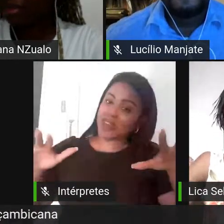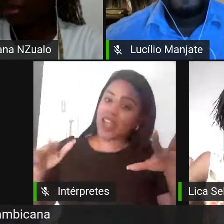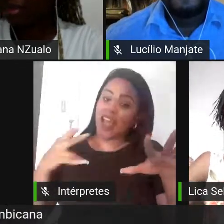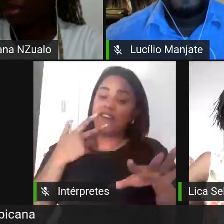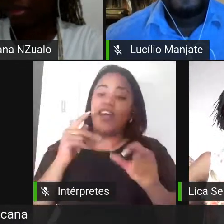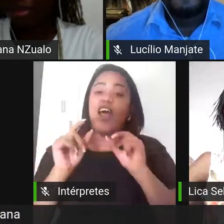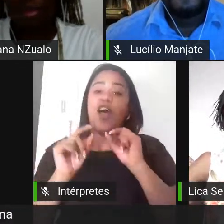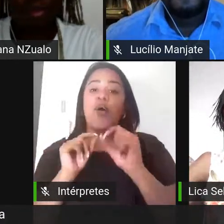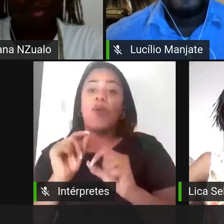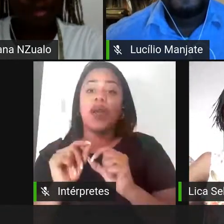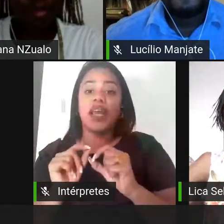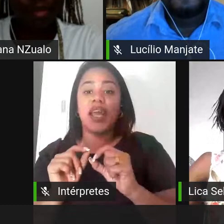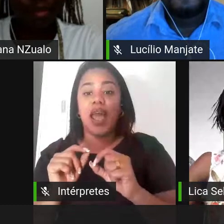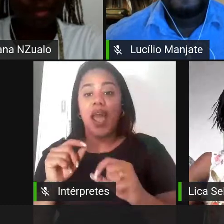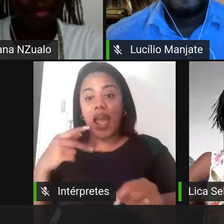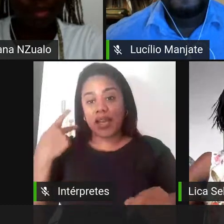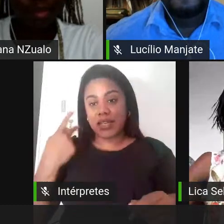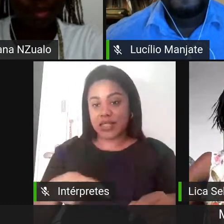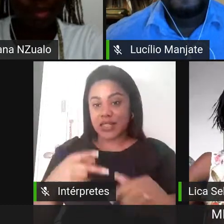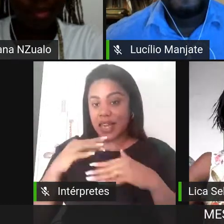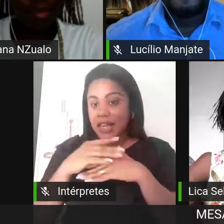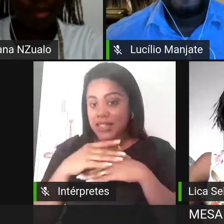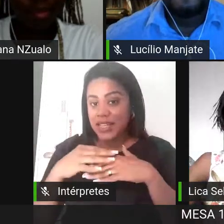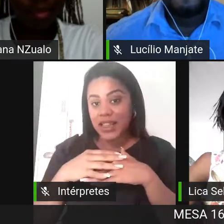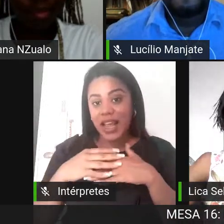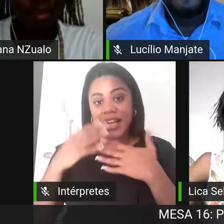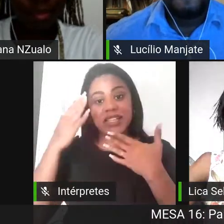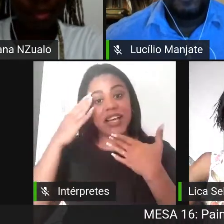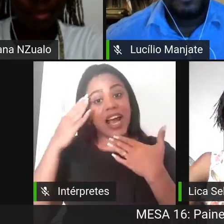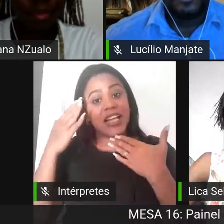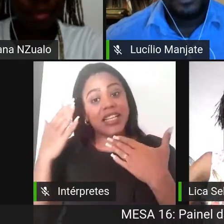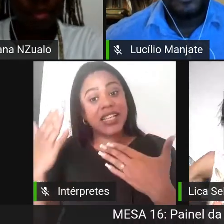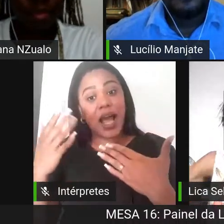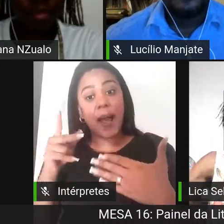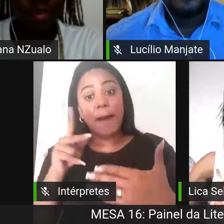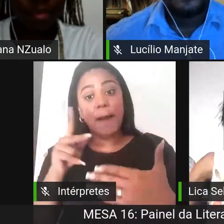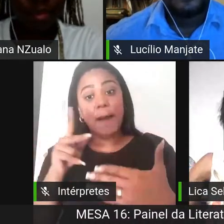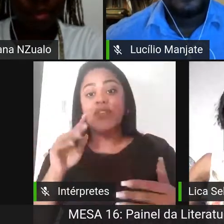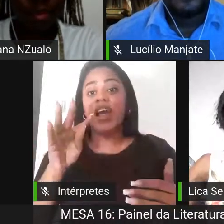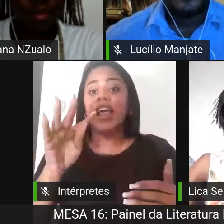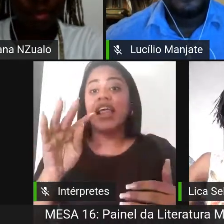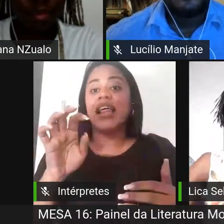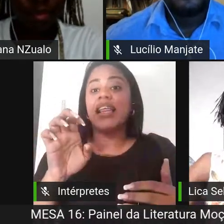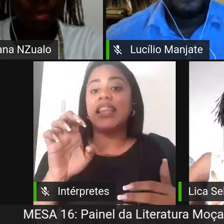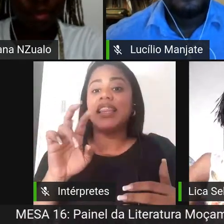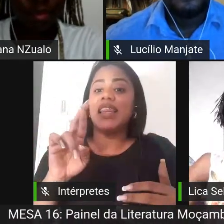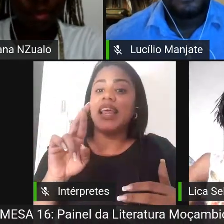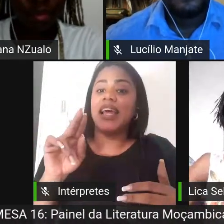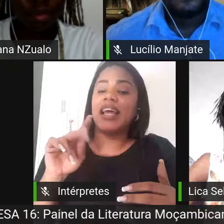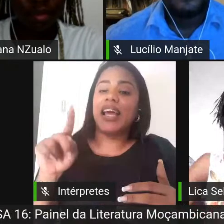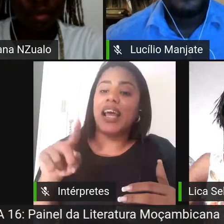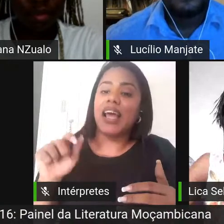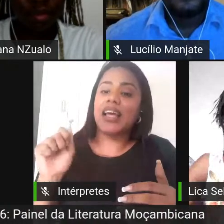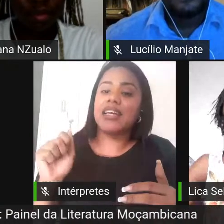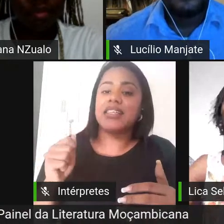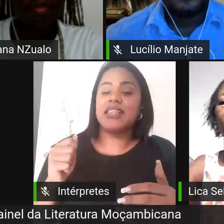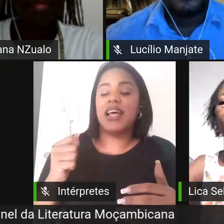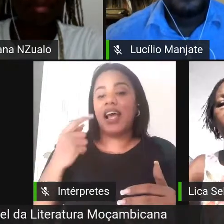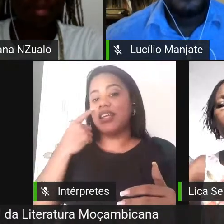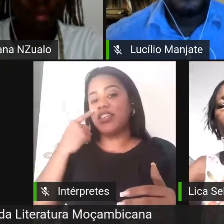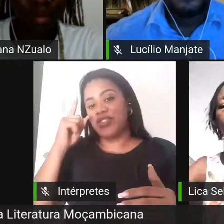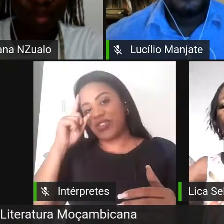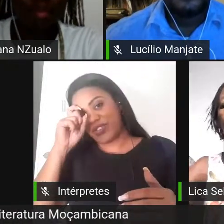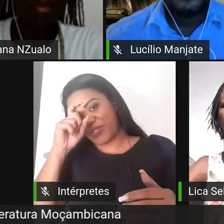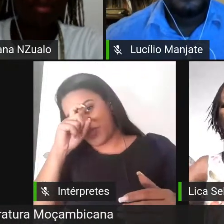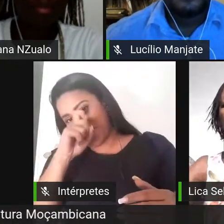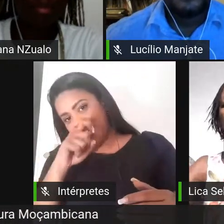Eu quero agradecer muito à professora Teresa Manjado, que teve dificuldades de estar aqui. Foi ela que nos uniu, foi ela que propôs